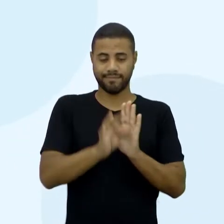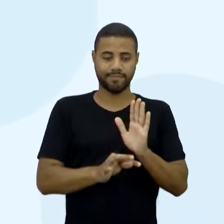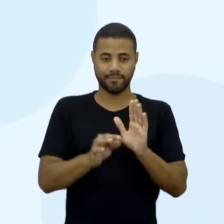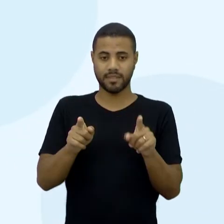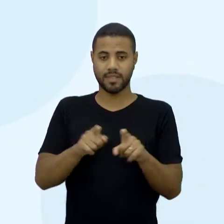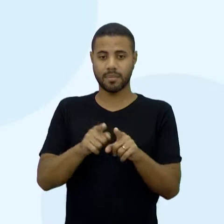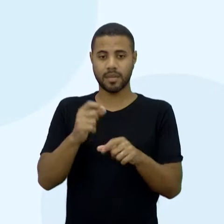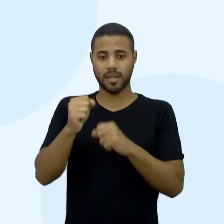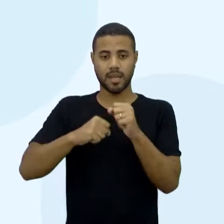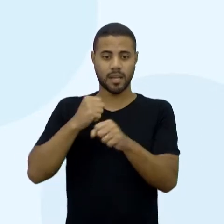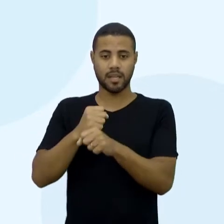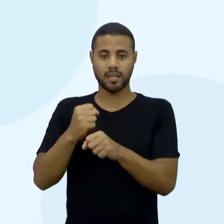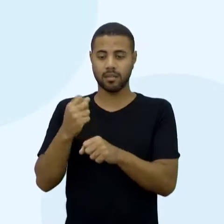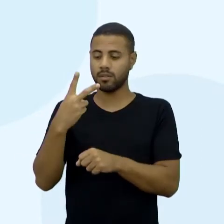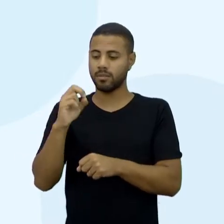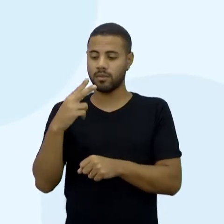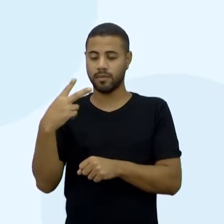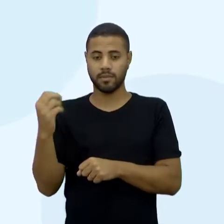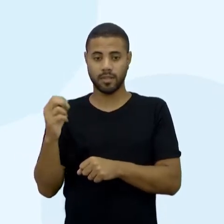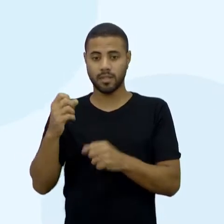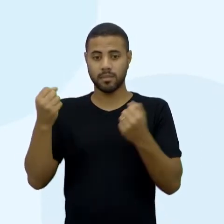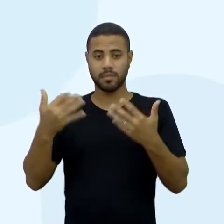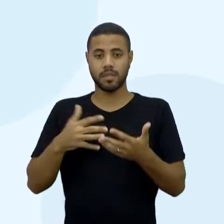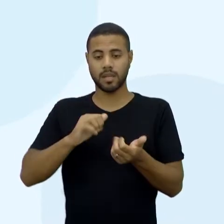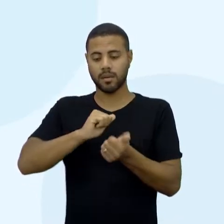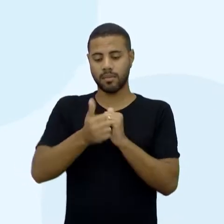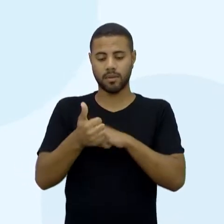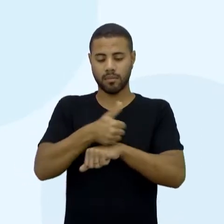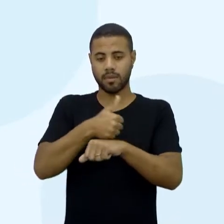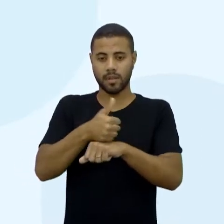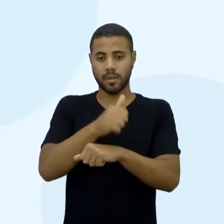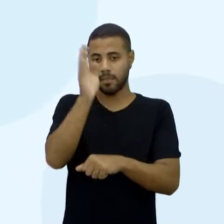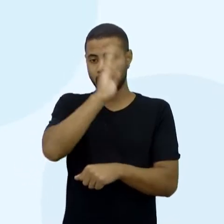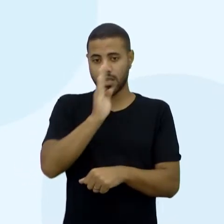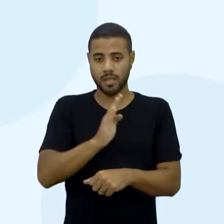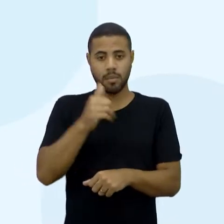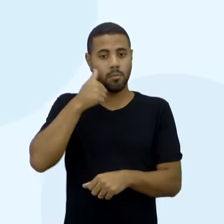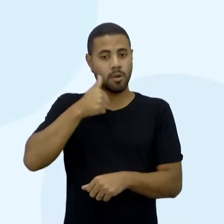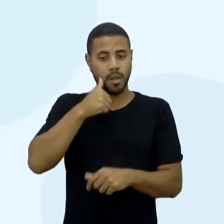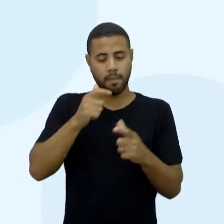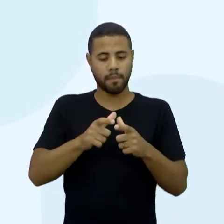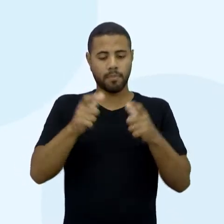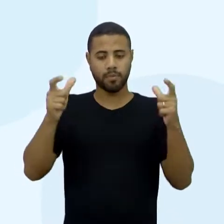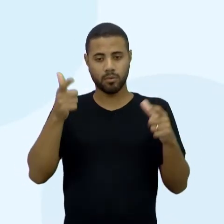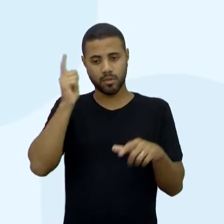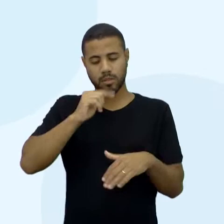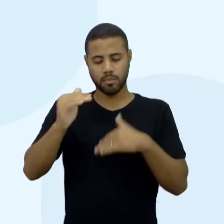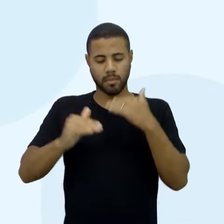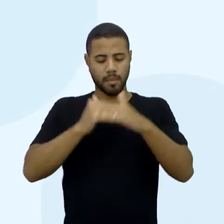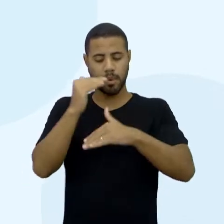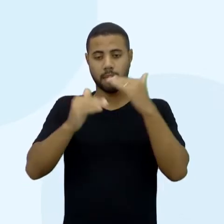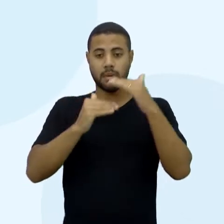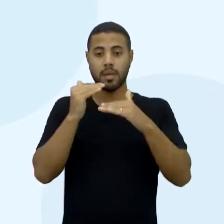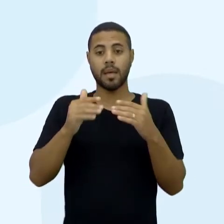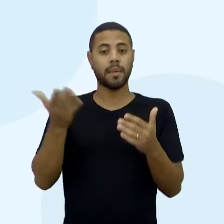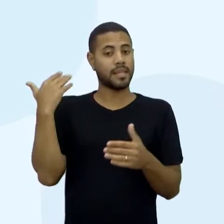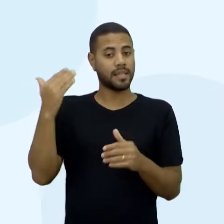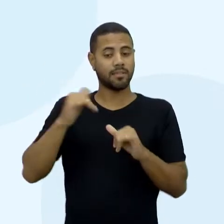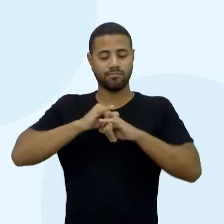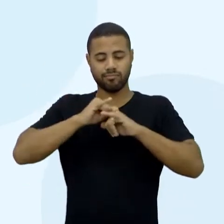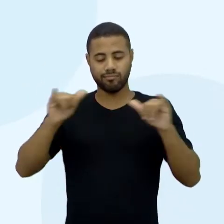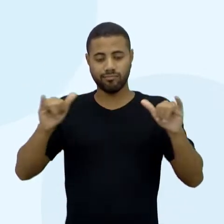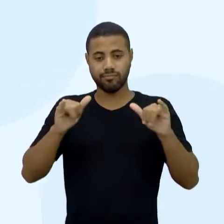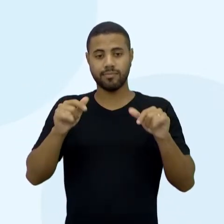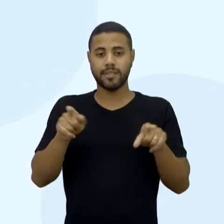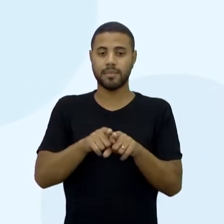Tóquio 2020, atletas do Brasil alcançam o melhor desempenho feminino da história. Então Bacana. essa foi a manchete. E aí